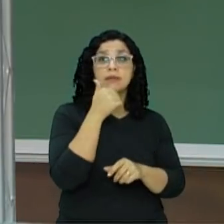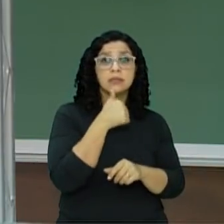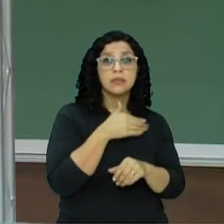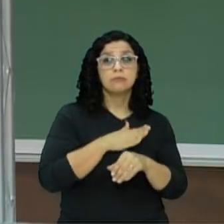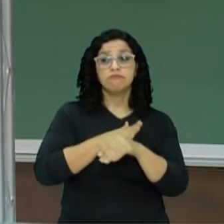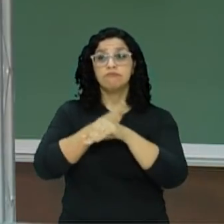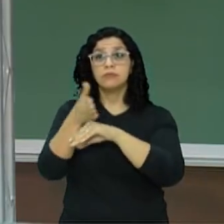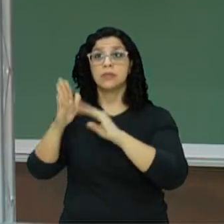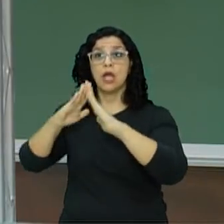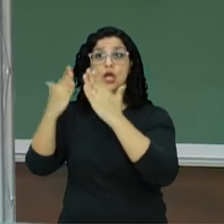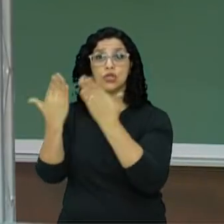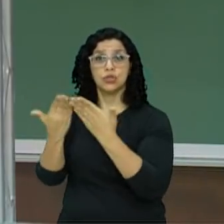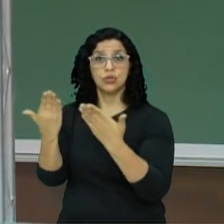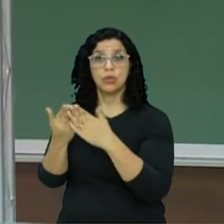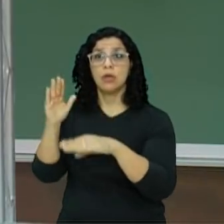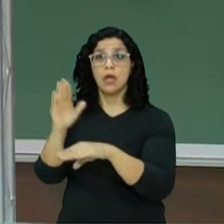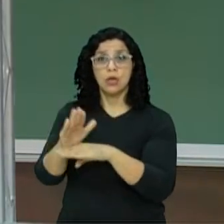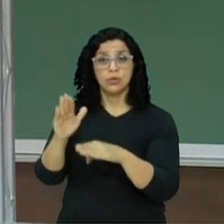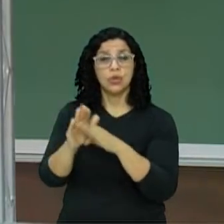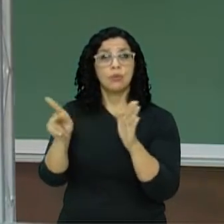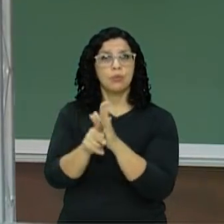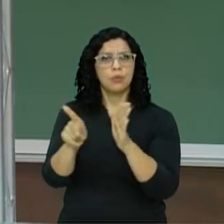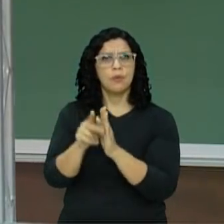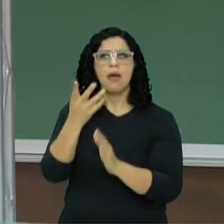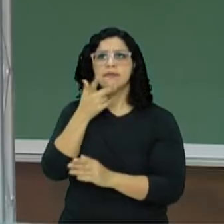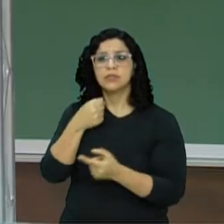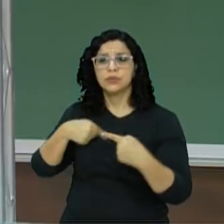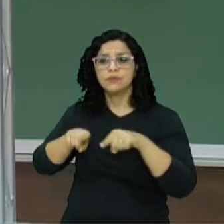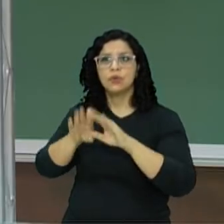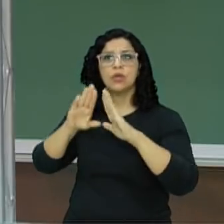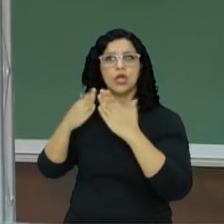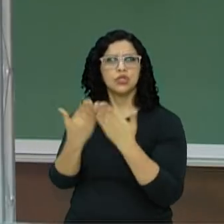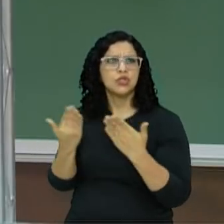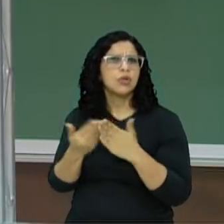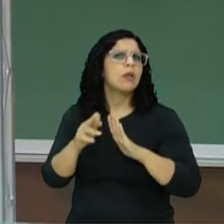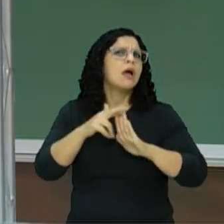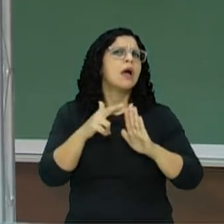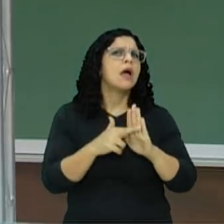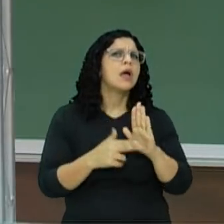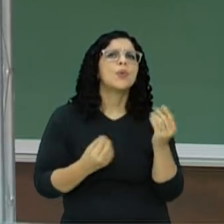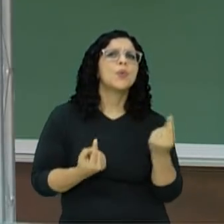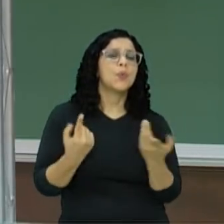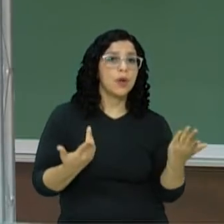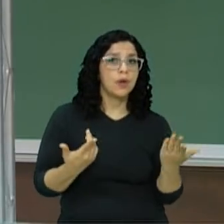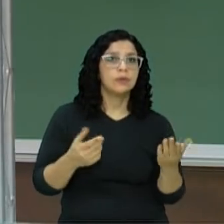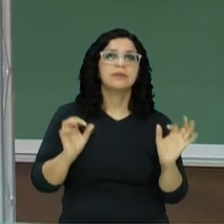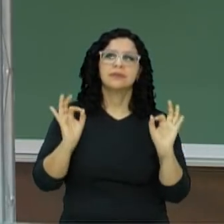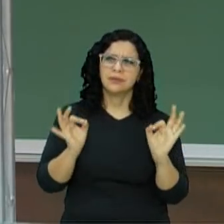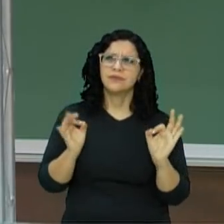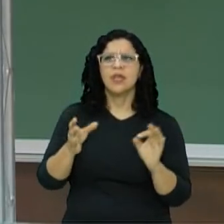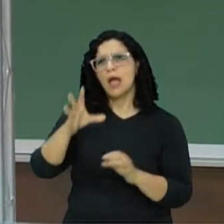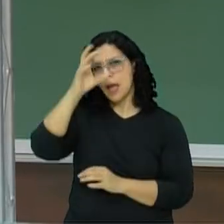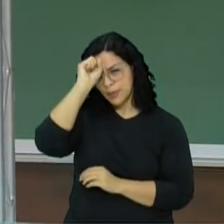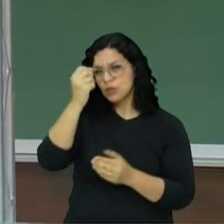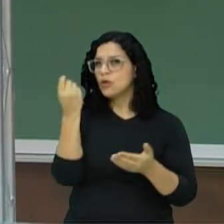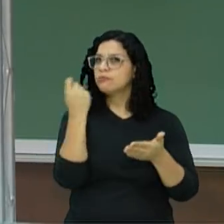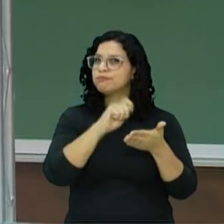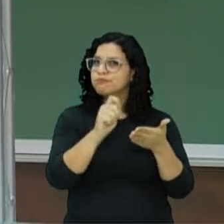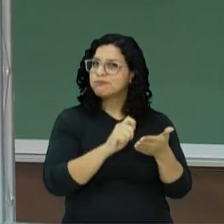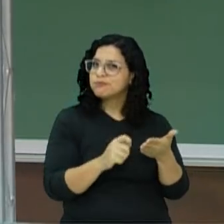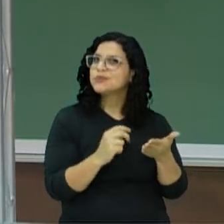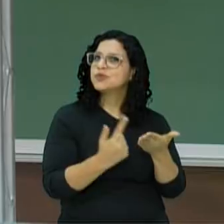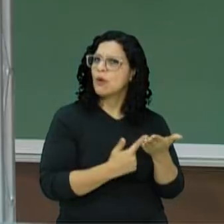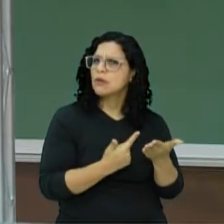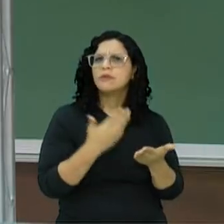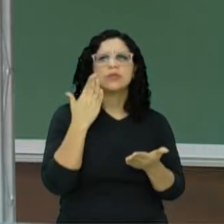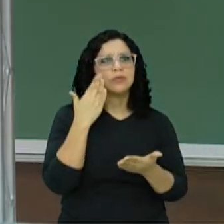Brasil, que ajudaram no aumento da escolarização no Brasil. Quais iniciativas foram essas? Claro, você já aprendeu, já anotou aí bonitinho no